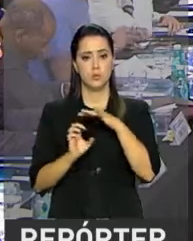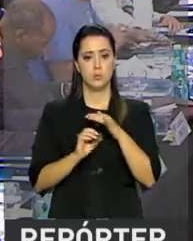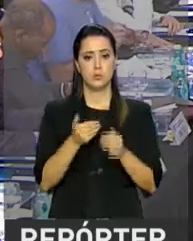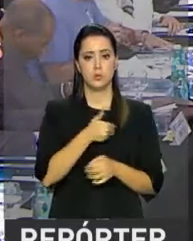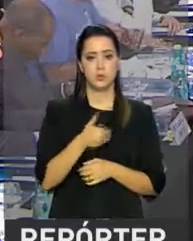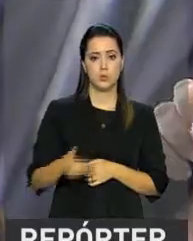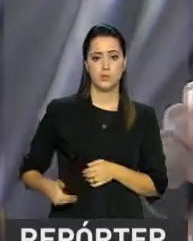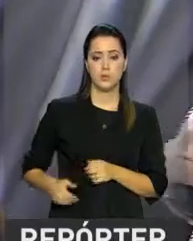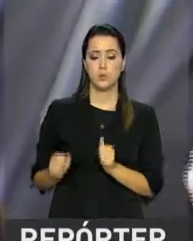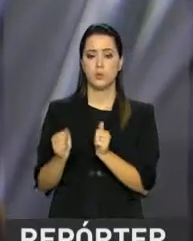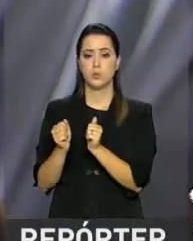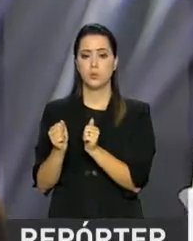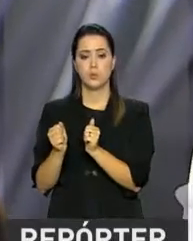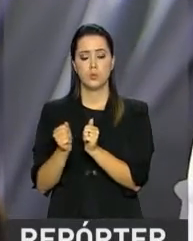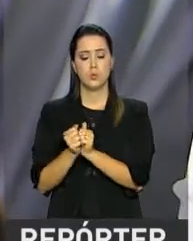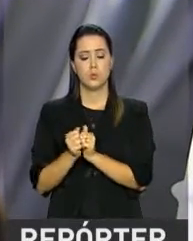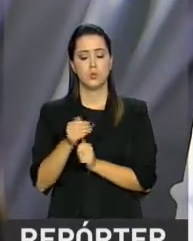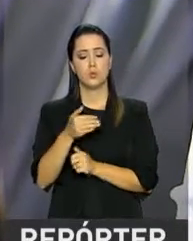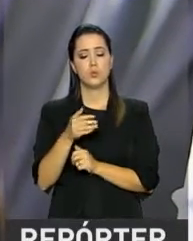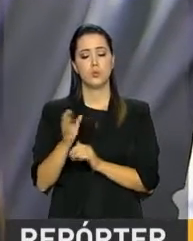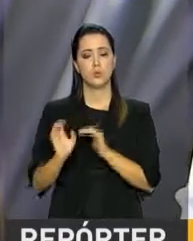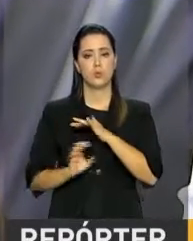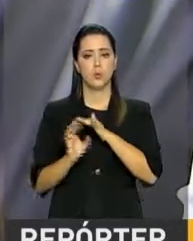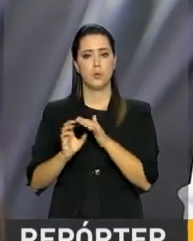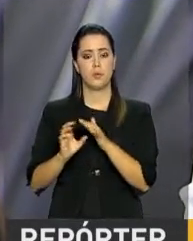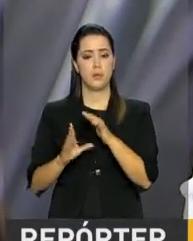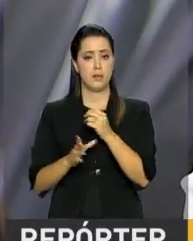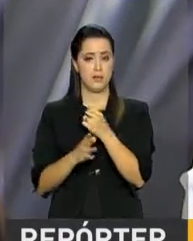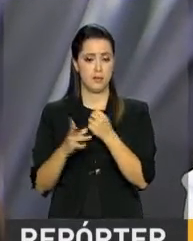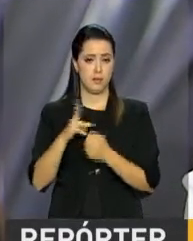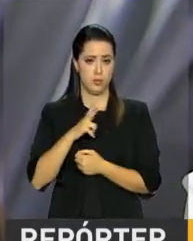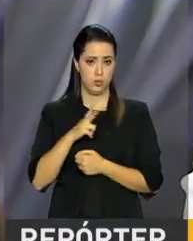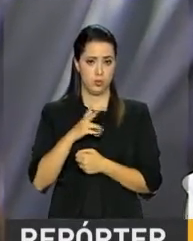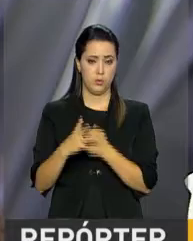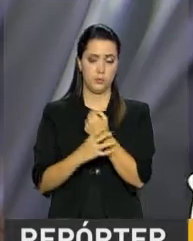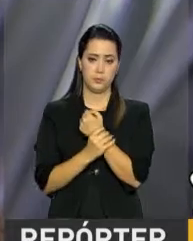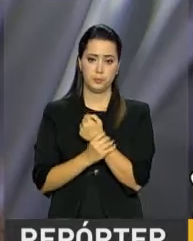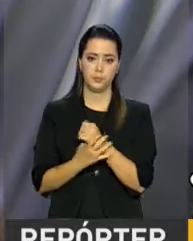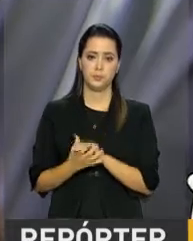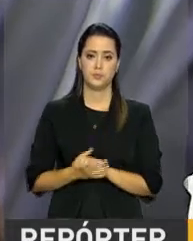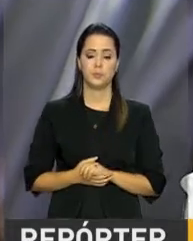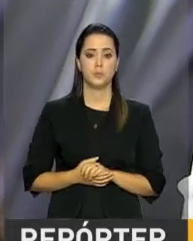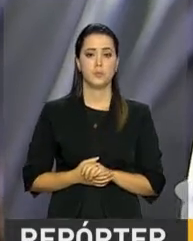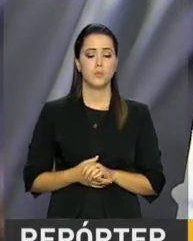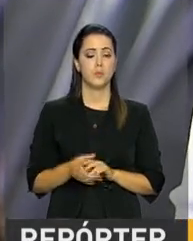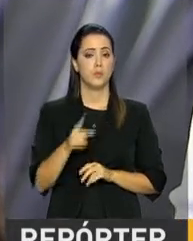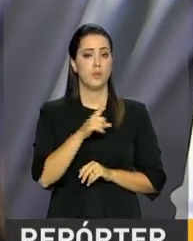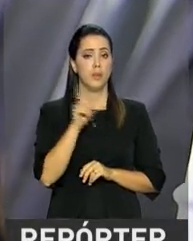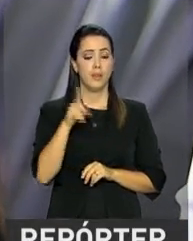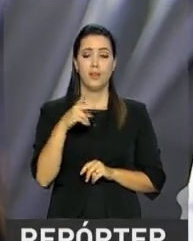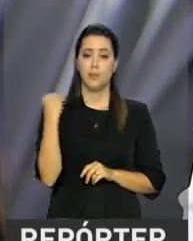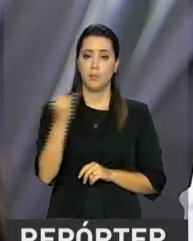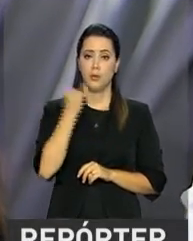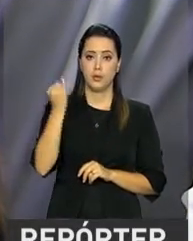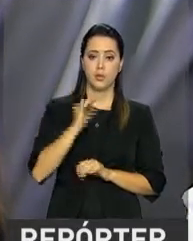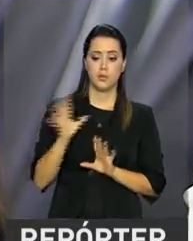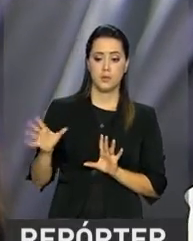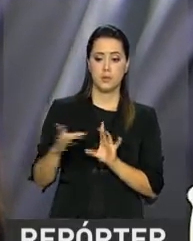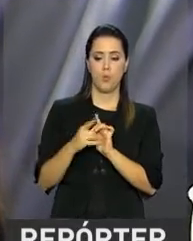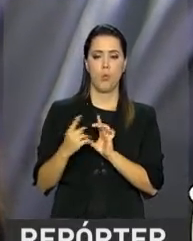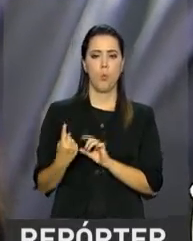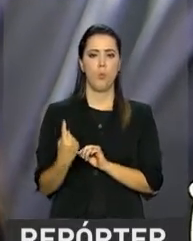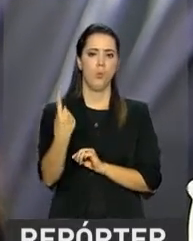de segurança a interface dentro de um mesmo setor é de suma importância para que as políticas possam se tornar